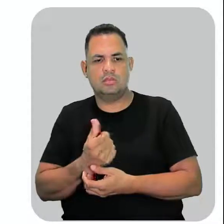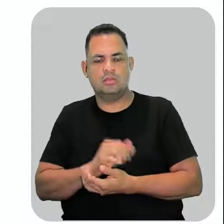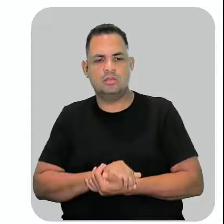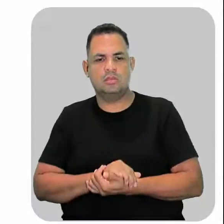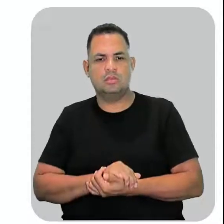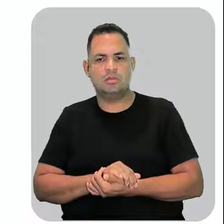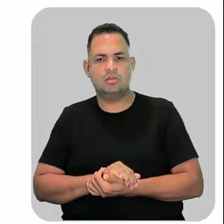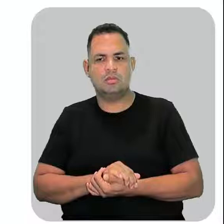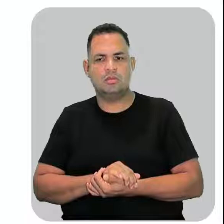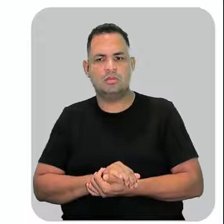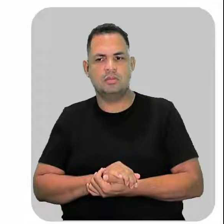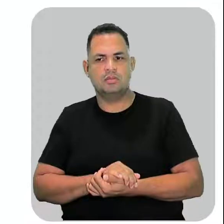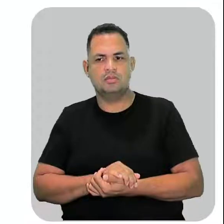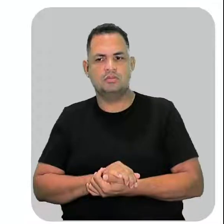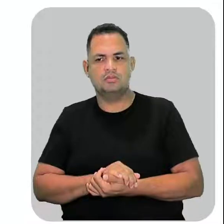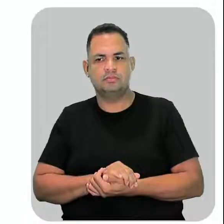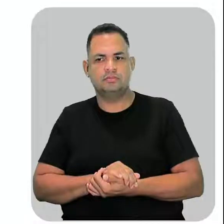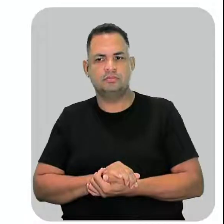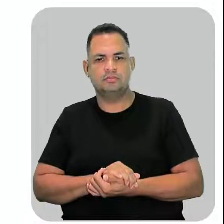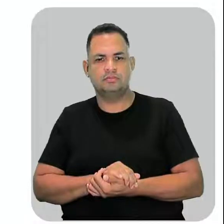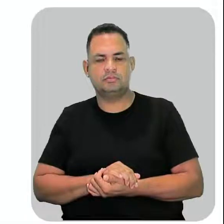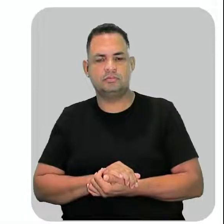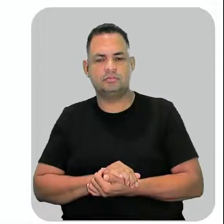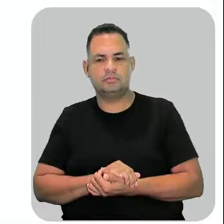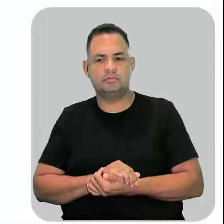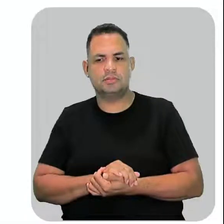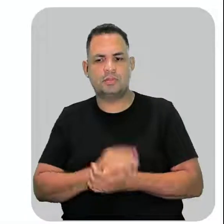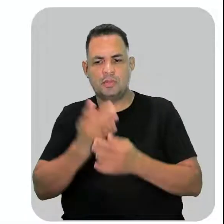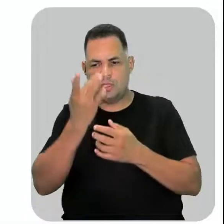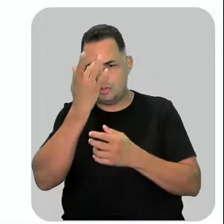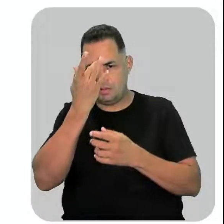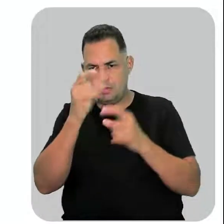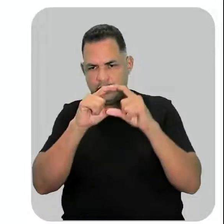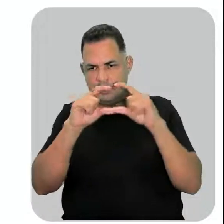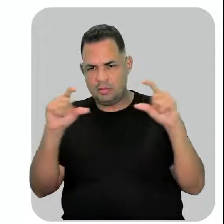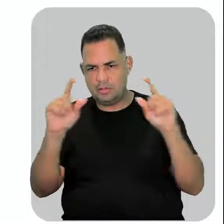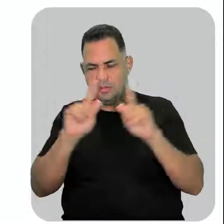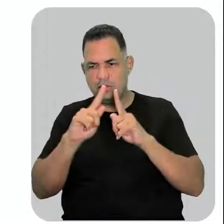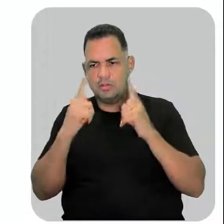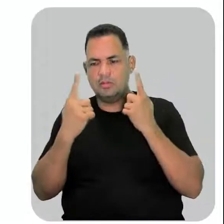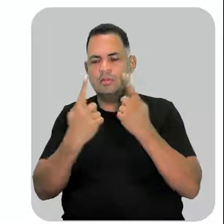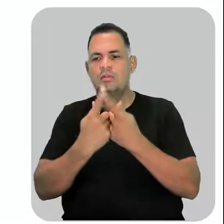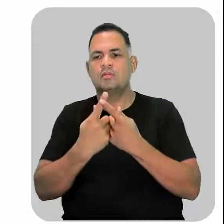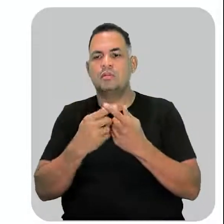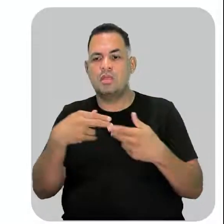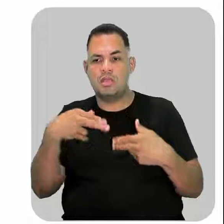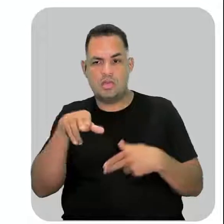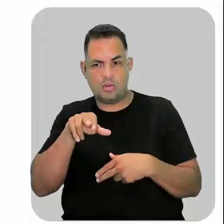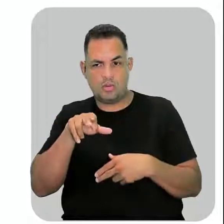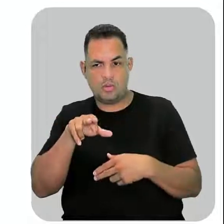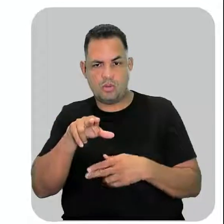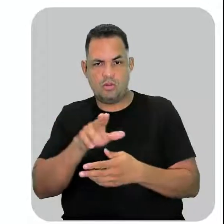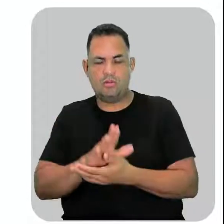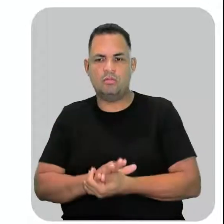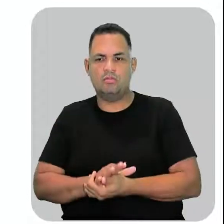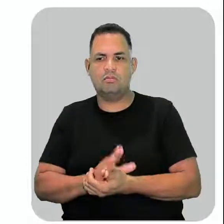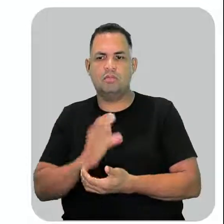16. Tá? Então, a fórmula geral dos ciclos alcanos é a mesma dos alcenos. Ó, aqui, ó.